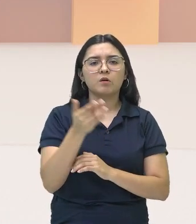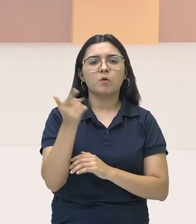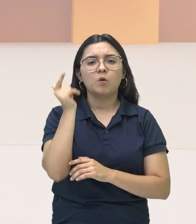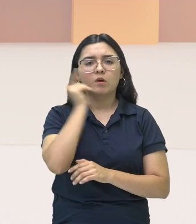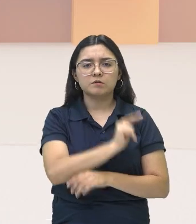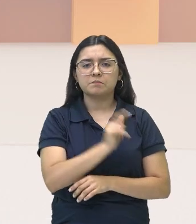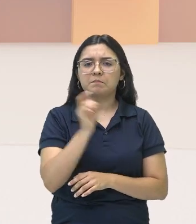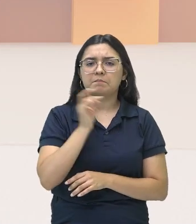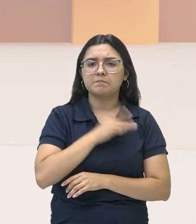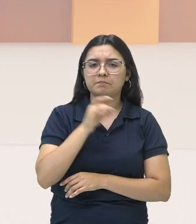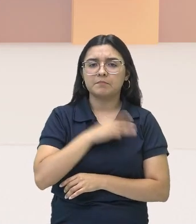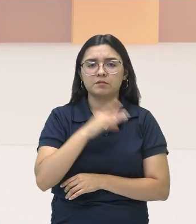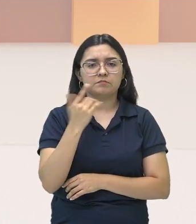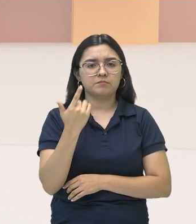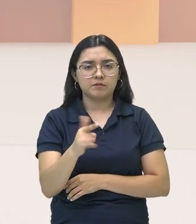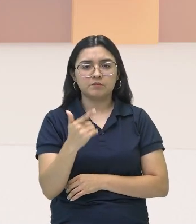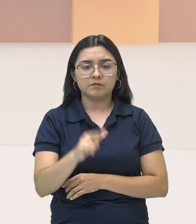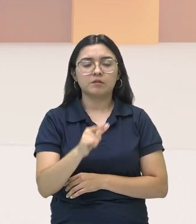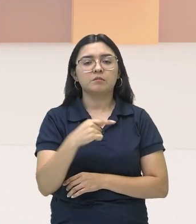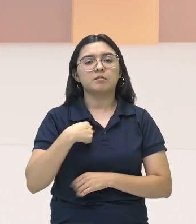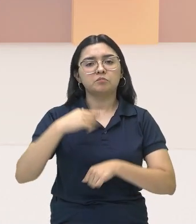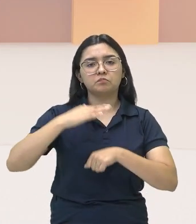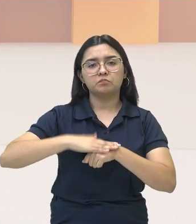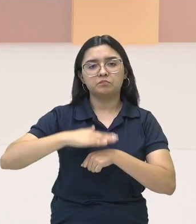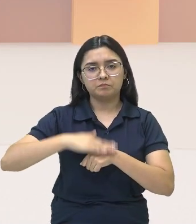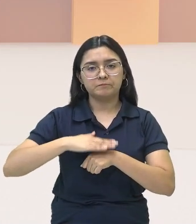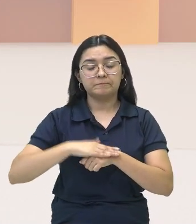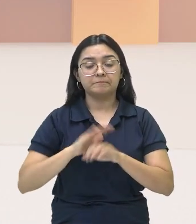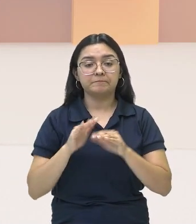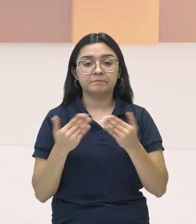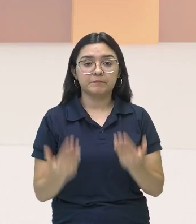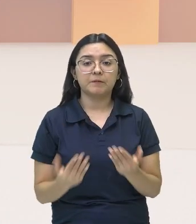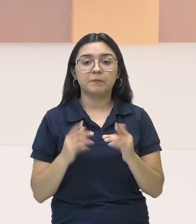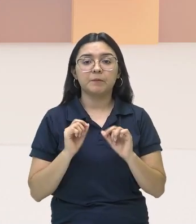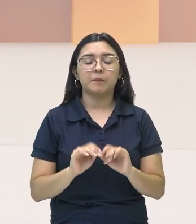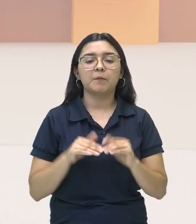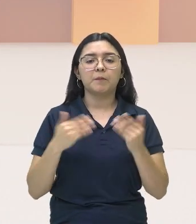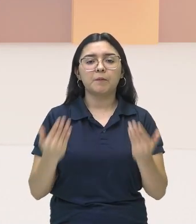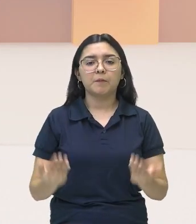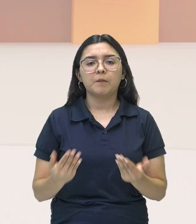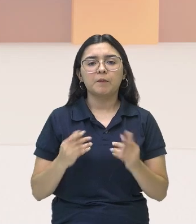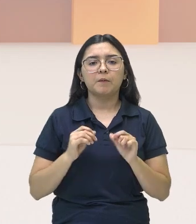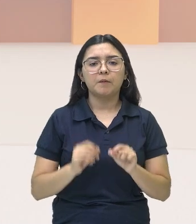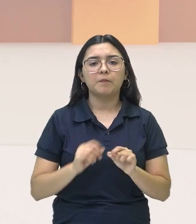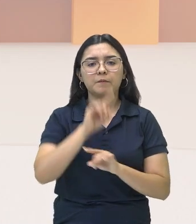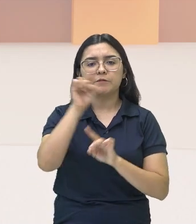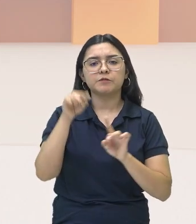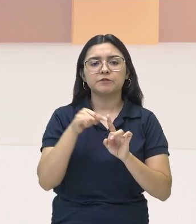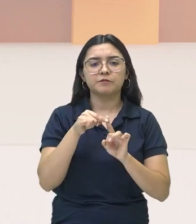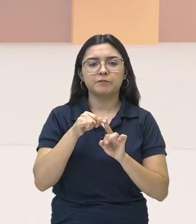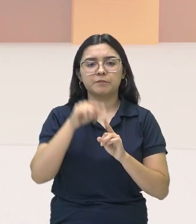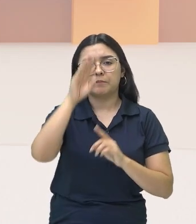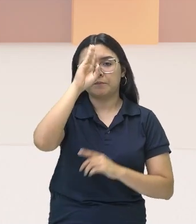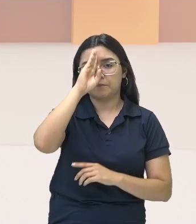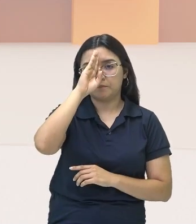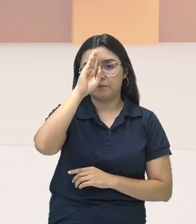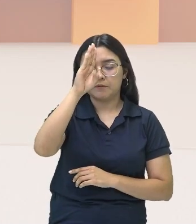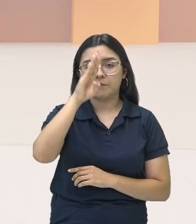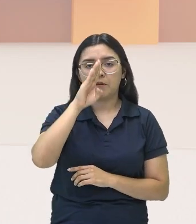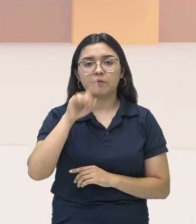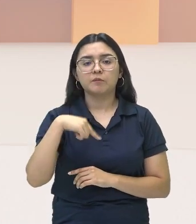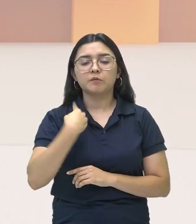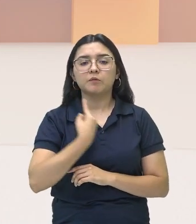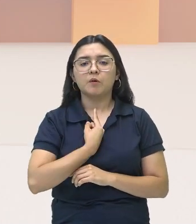tem medo de ser o que a gente é. Então, qual é a ideia central? Qual é o objetivo central? O que a